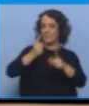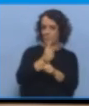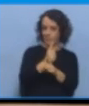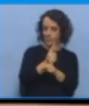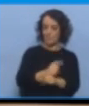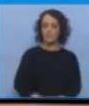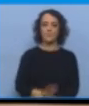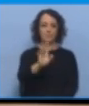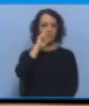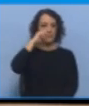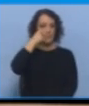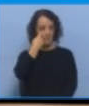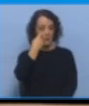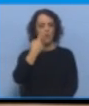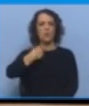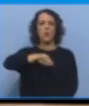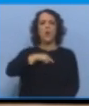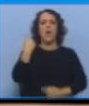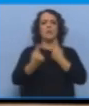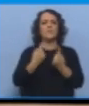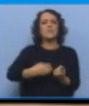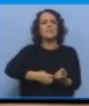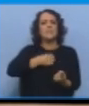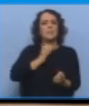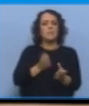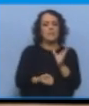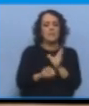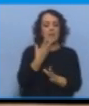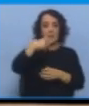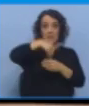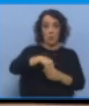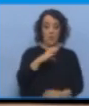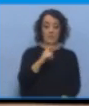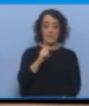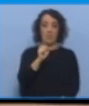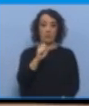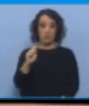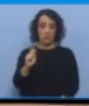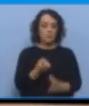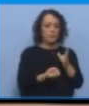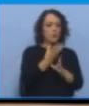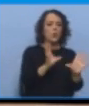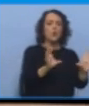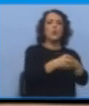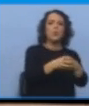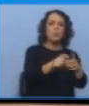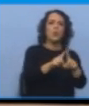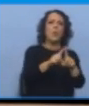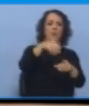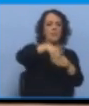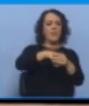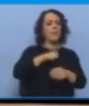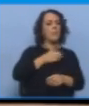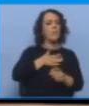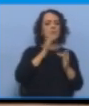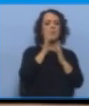a determinada altura nós sentimos necessidade de criar grupos dentro da SEJ, denominados como Ser Cristo na Empresa.